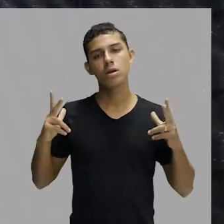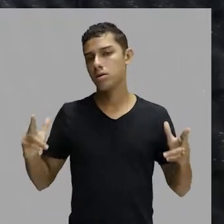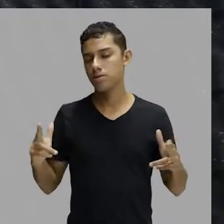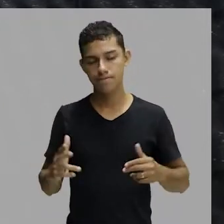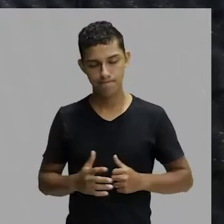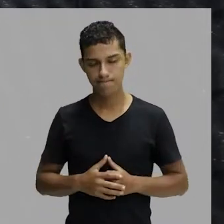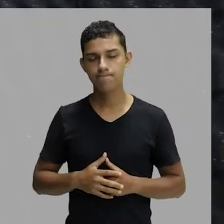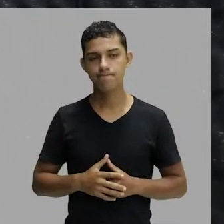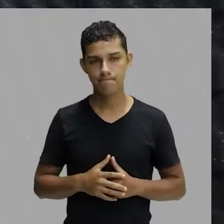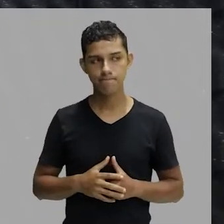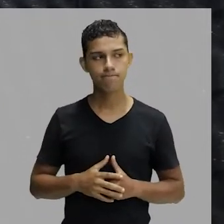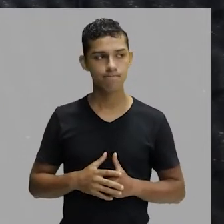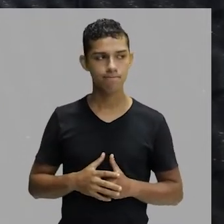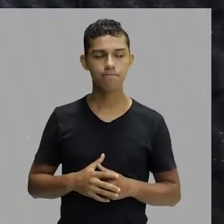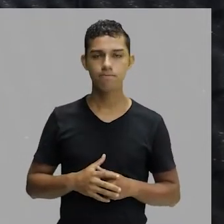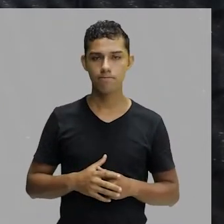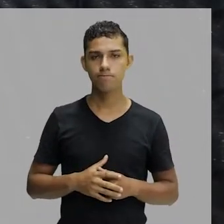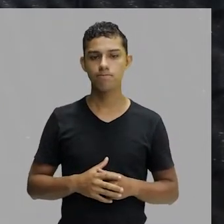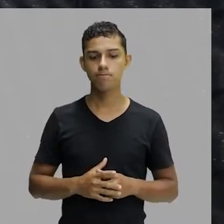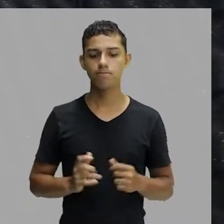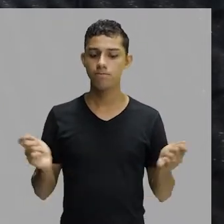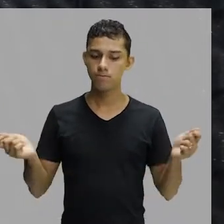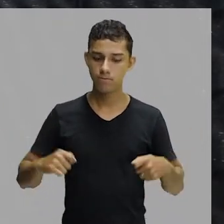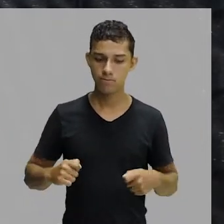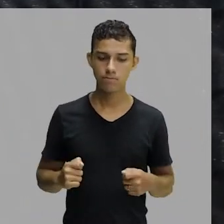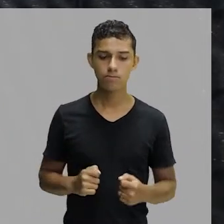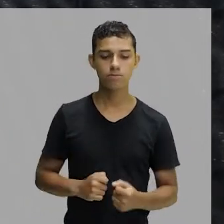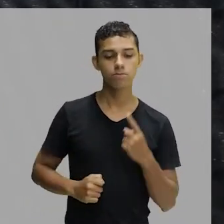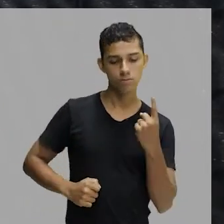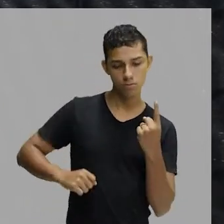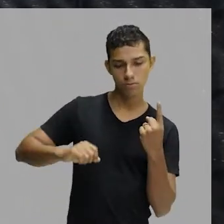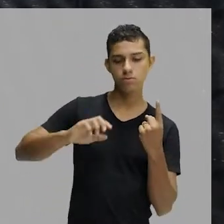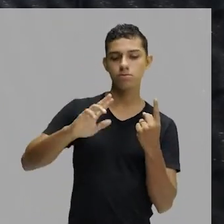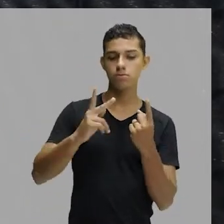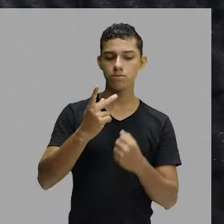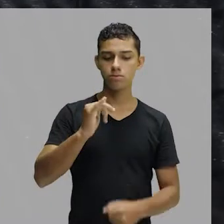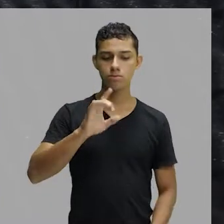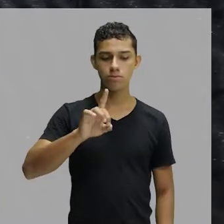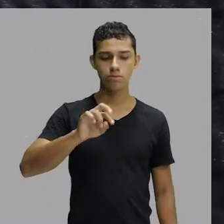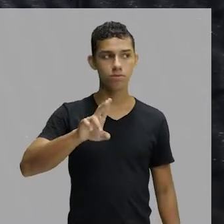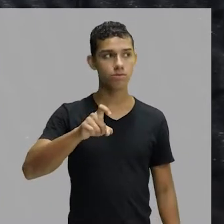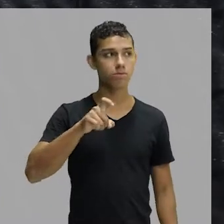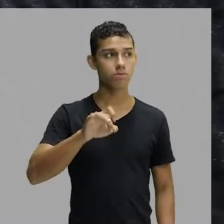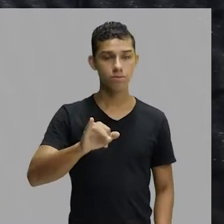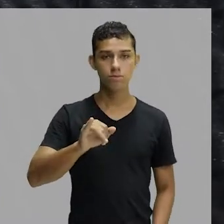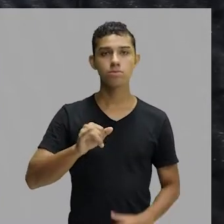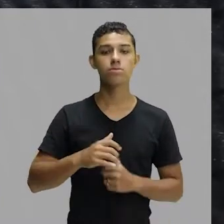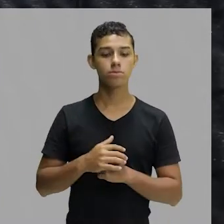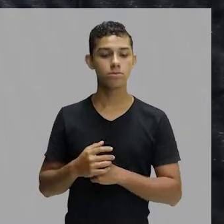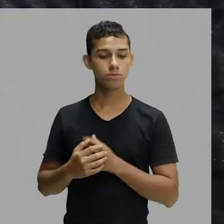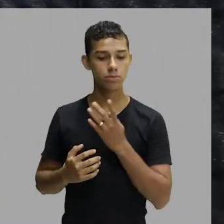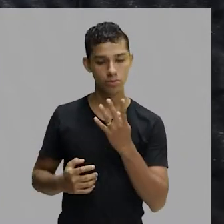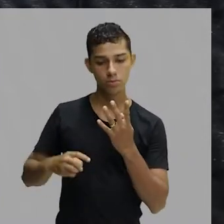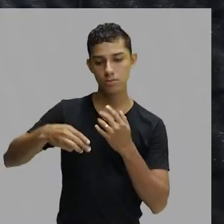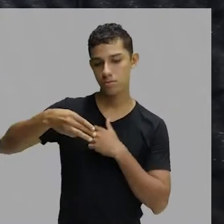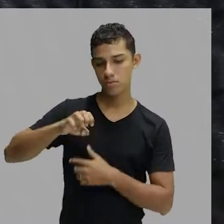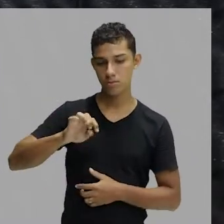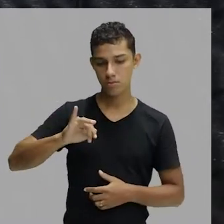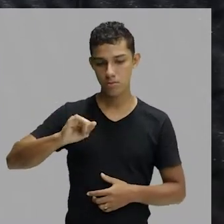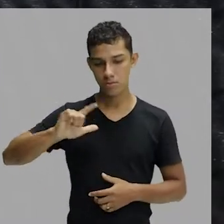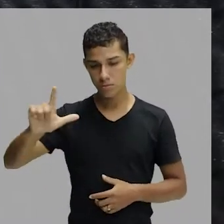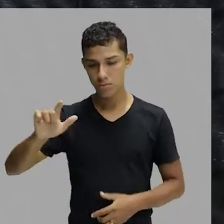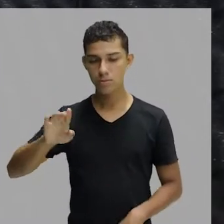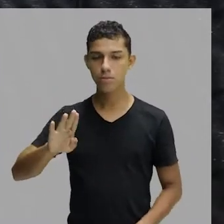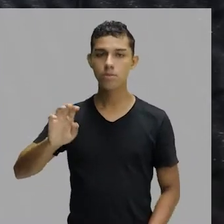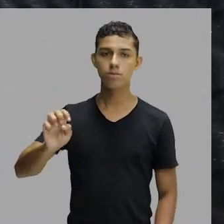o mesmo, certo? Então, aqui eu tenho 1 hidroxi, 4 metil, benzeno. No